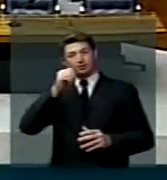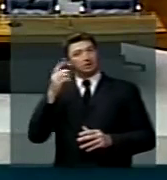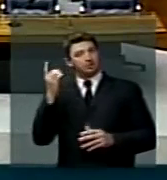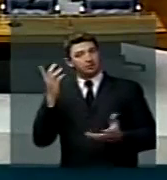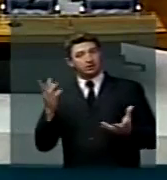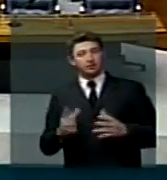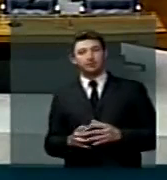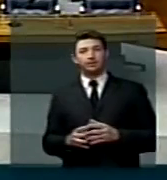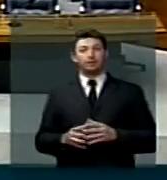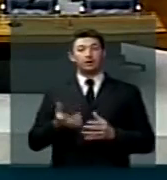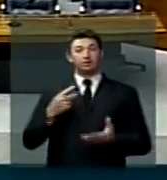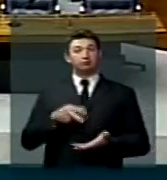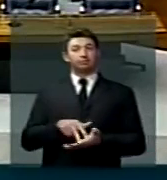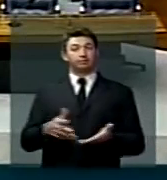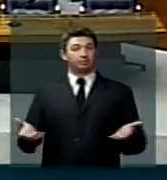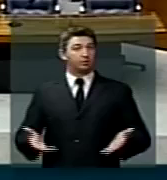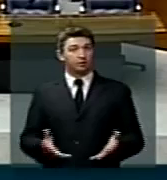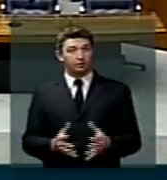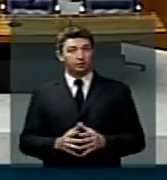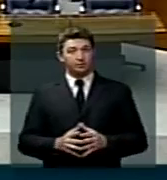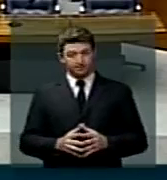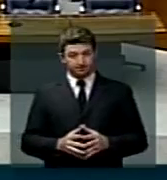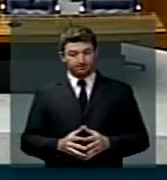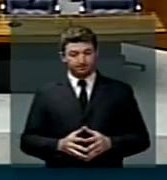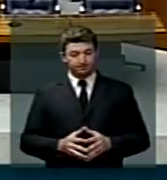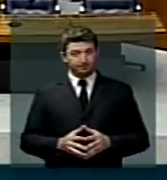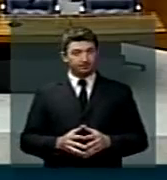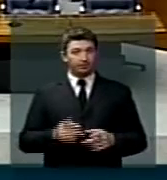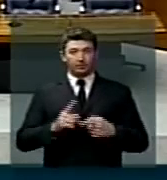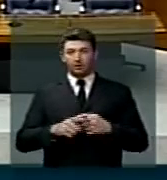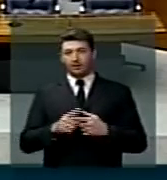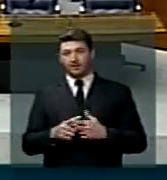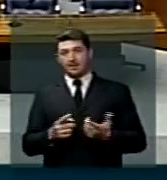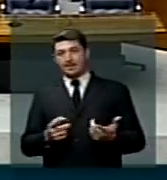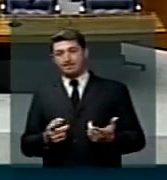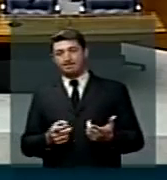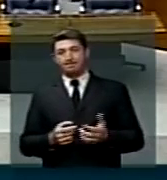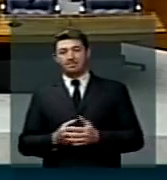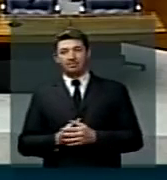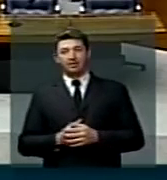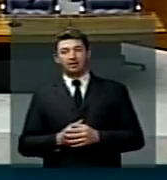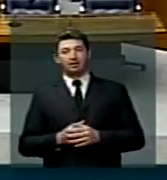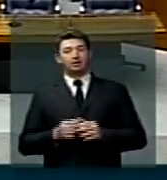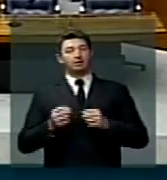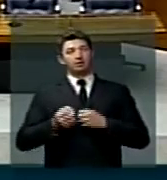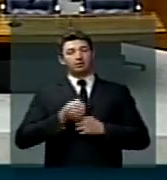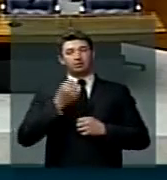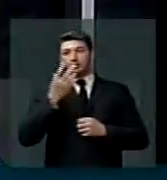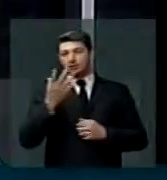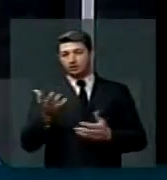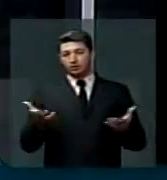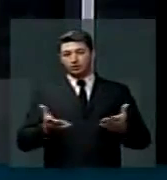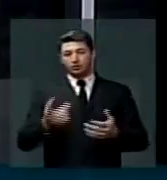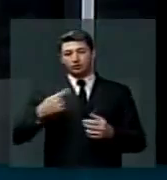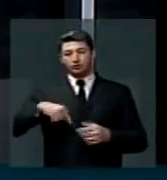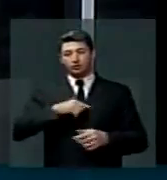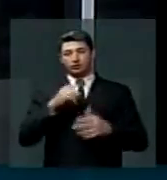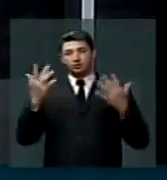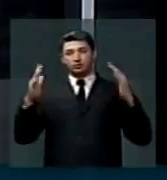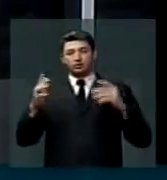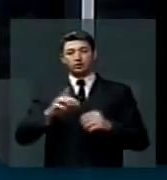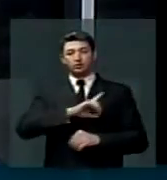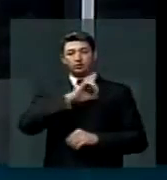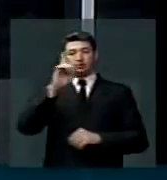deputados, ocupo a tribuna na manhã de hoje, senhora Presidente, para poder fazer um pronunciamento, já que hoje nós comemoramos o